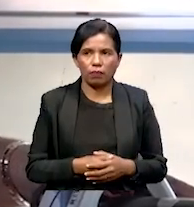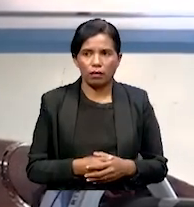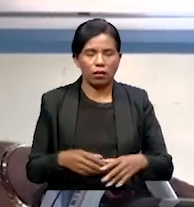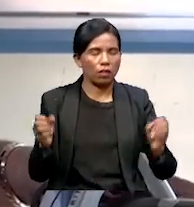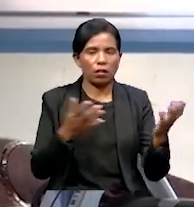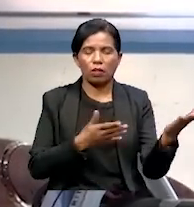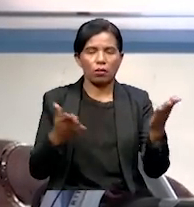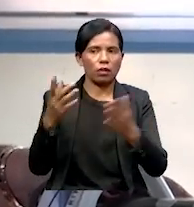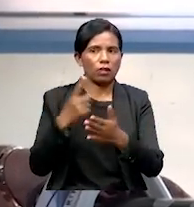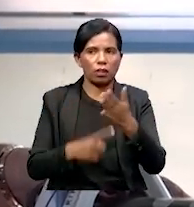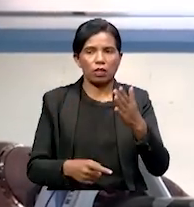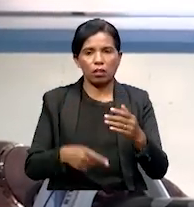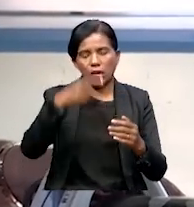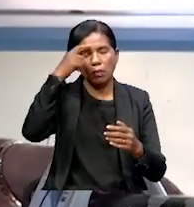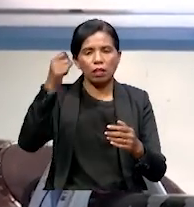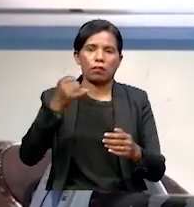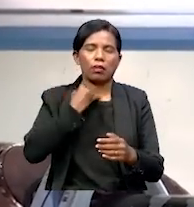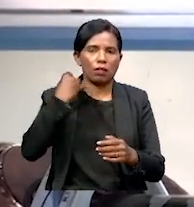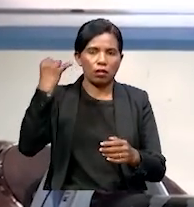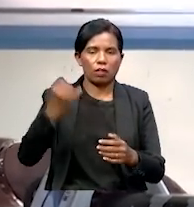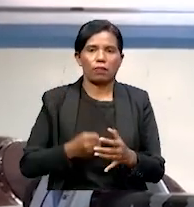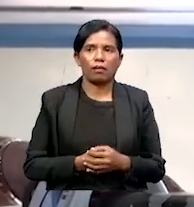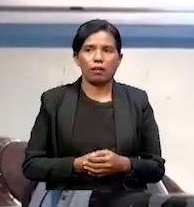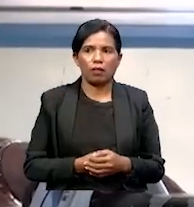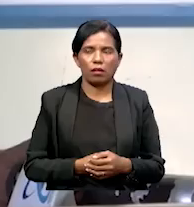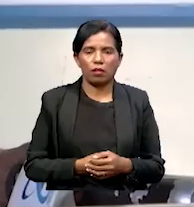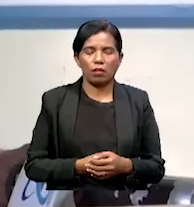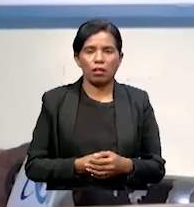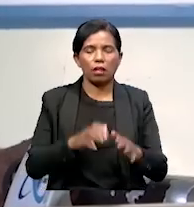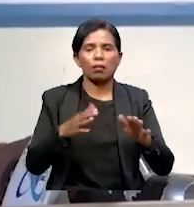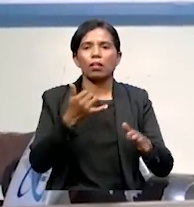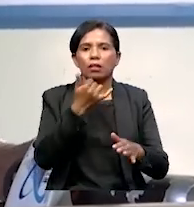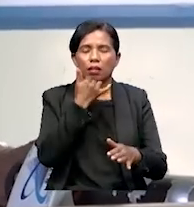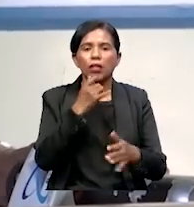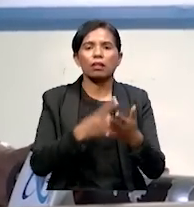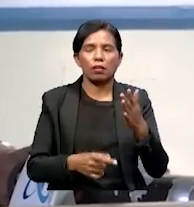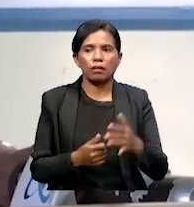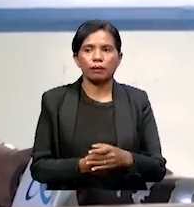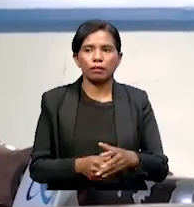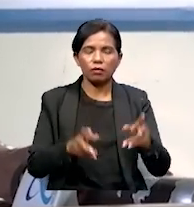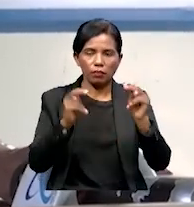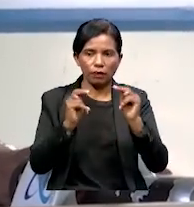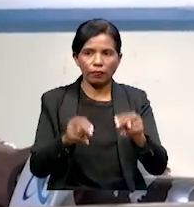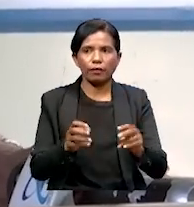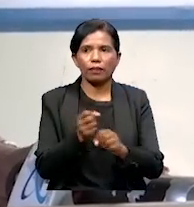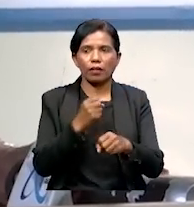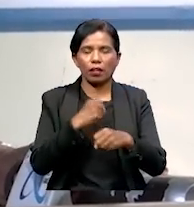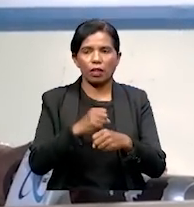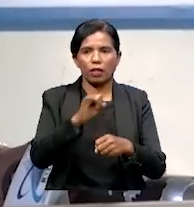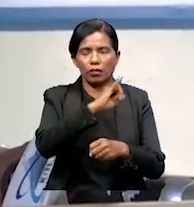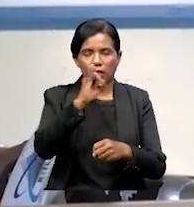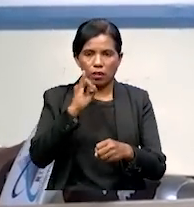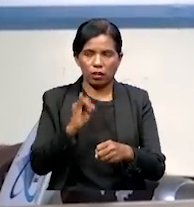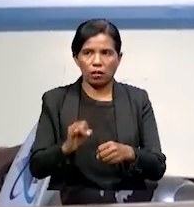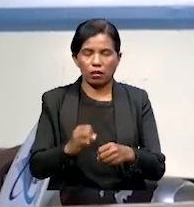lori boati. Tama sai no ojo. Tama sai na lavar sala saída. Precisamente halu investigação cliam